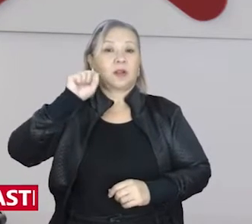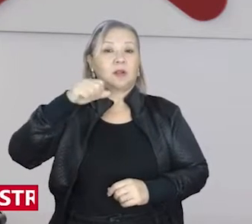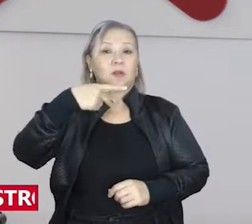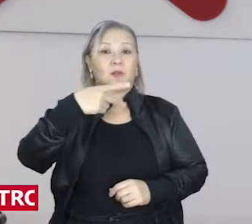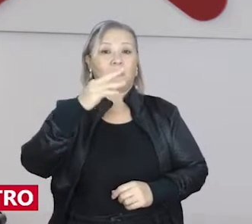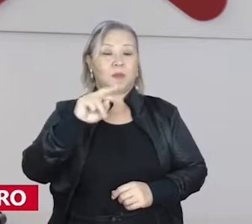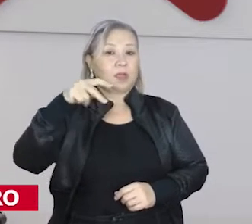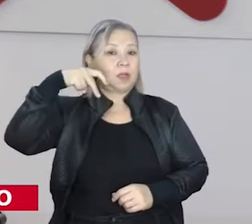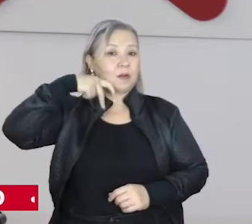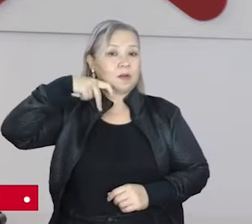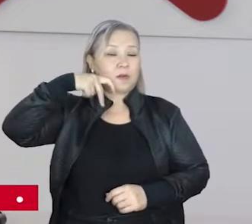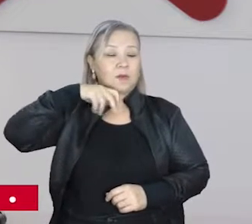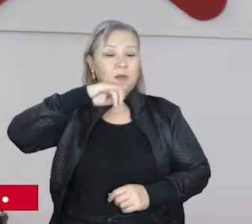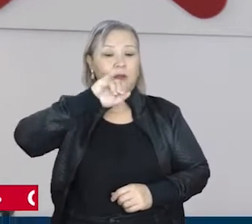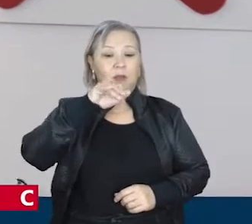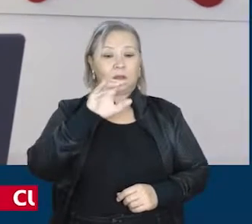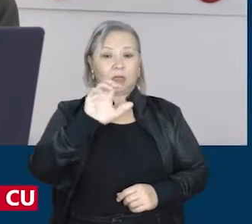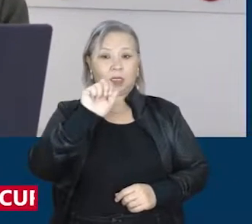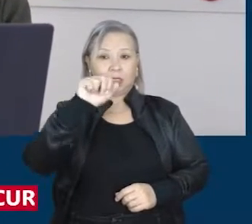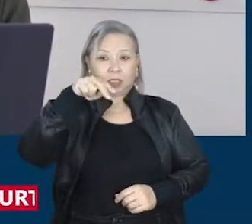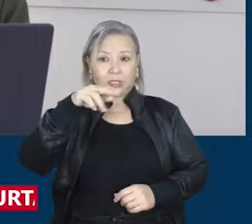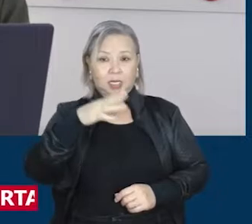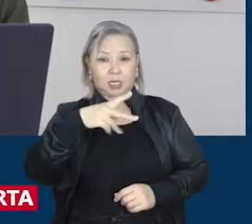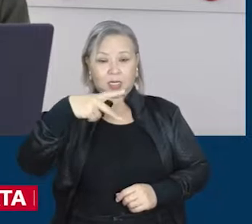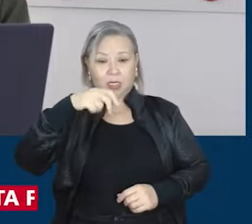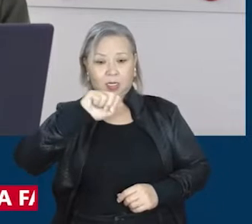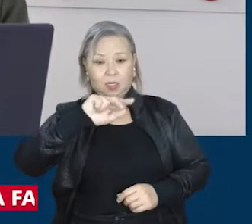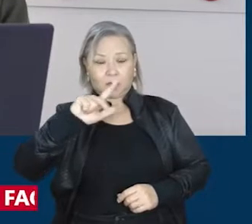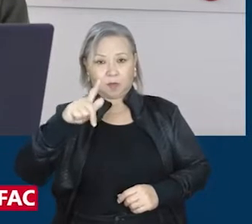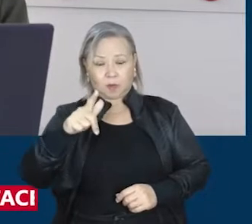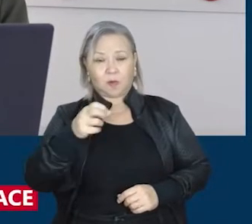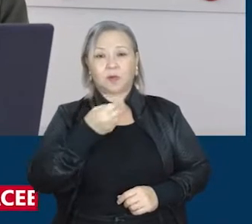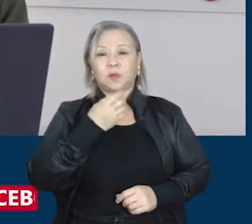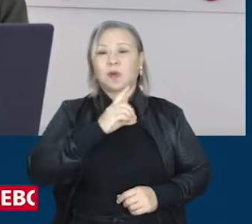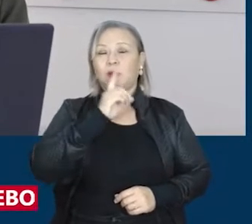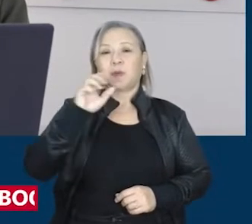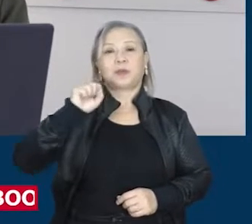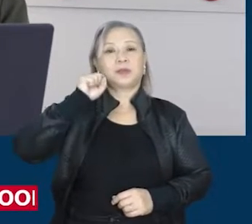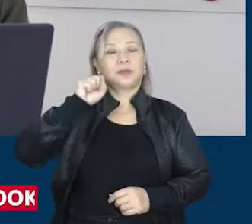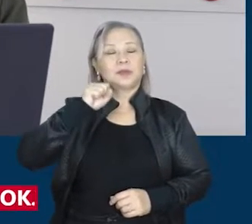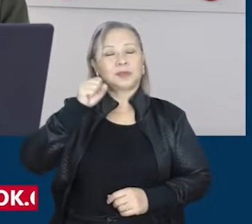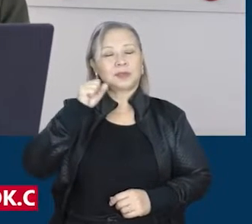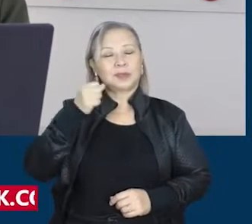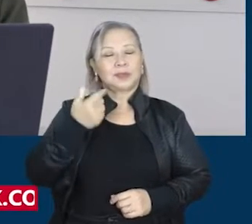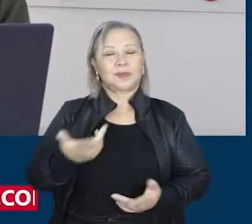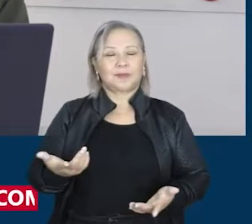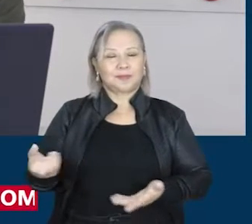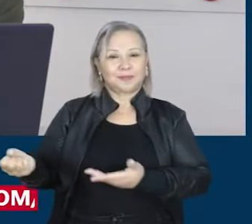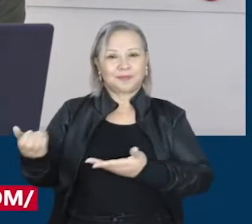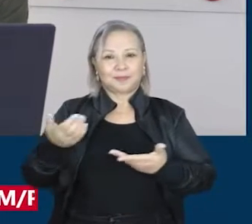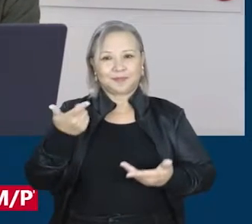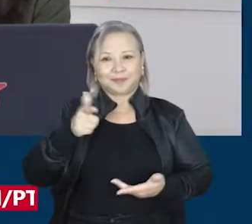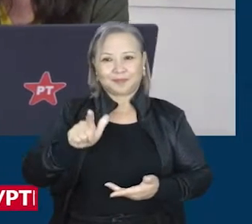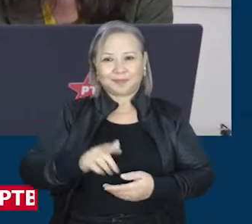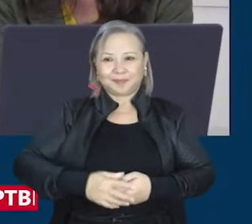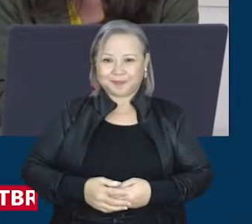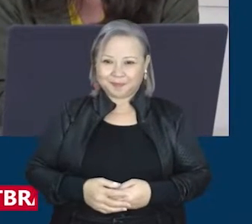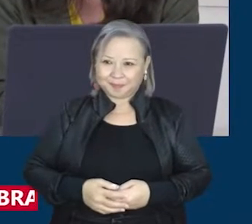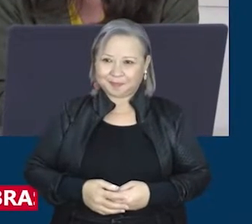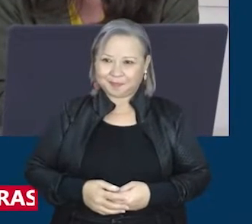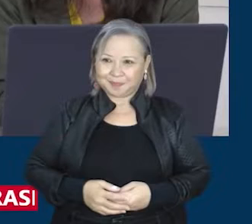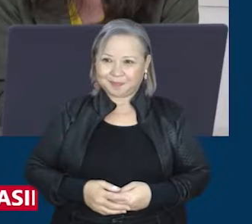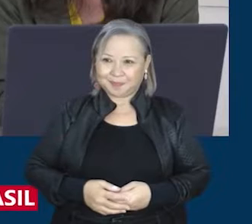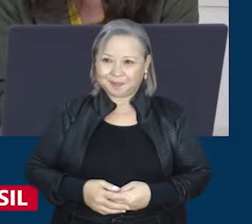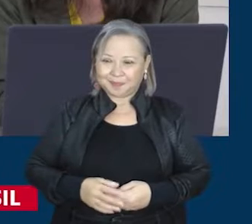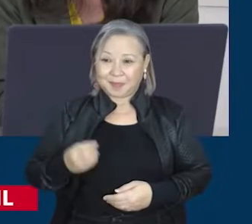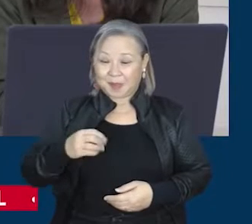do Norte, Jean Paul Prats. Bom dia, senador, bem-vindo mais uma vez ao Jornal PT Brasil. Bom dia,